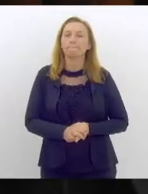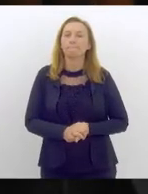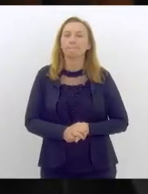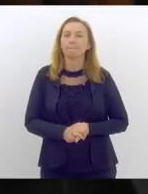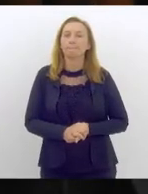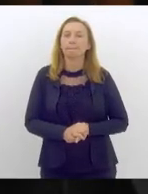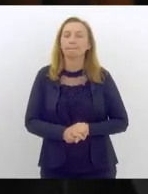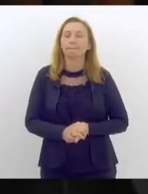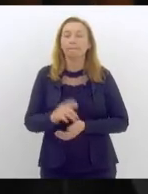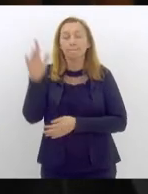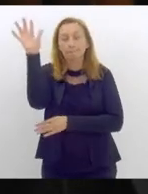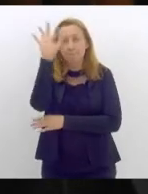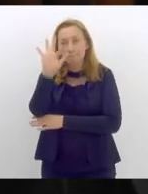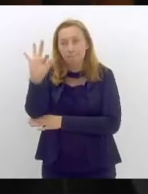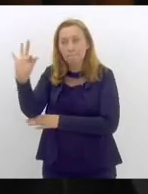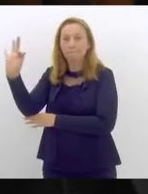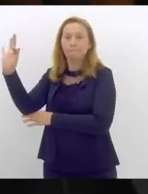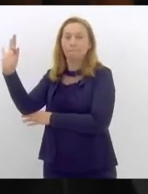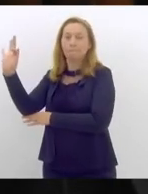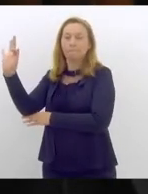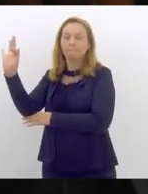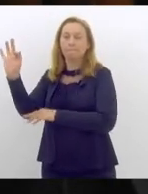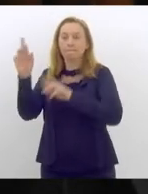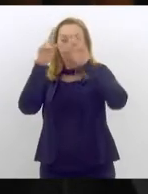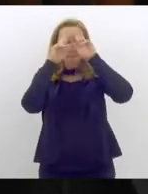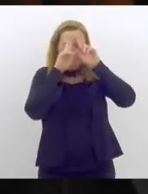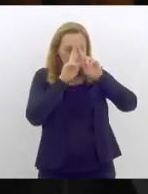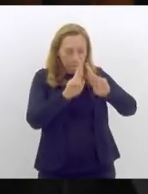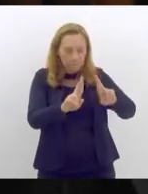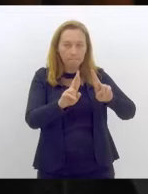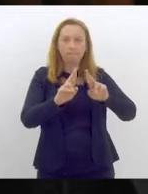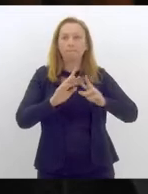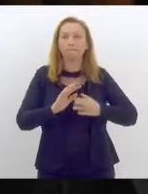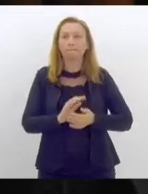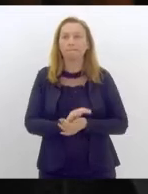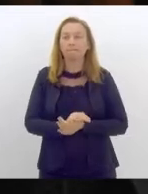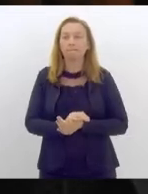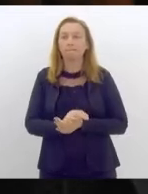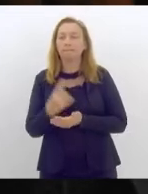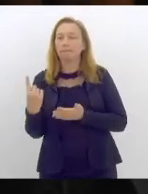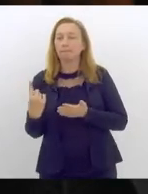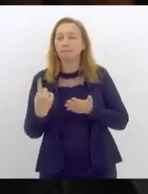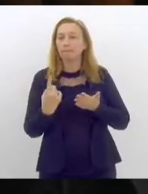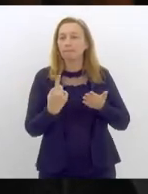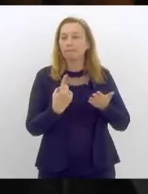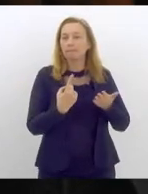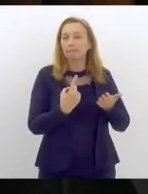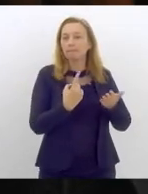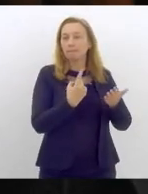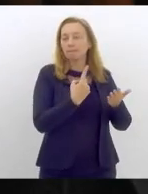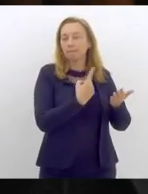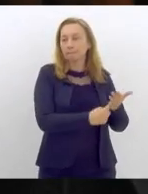com uma federação que respeite o pacto federativo